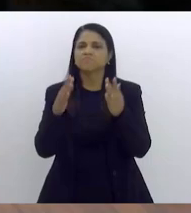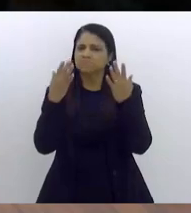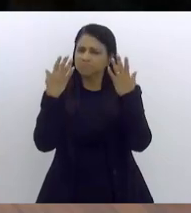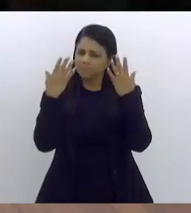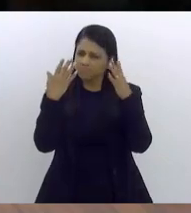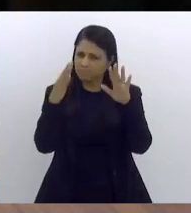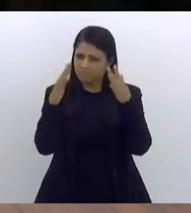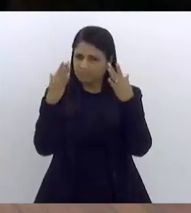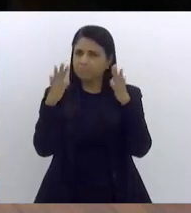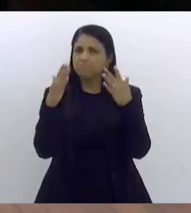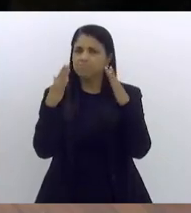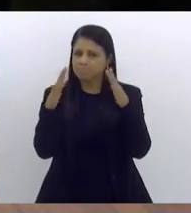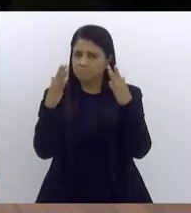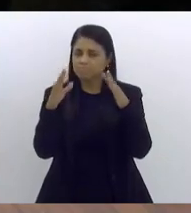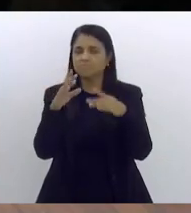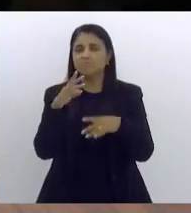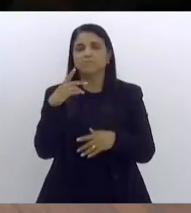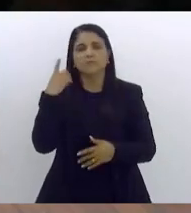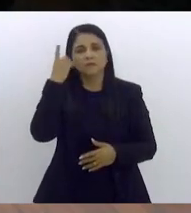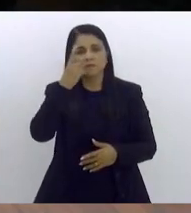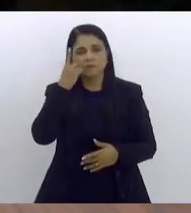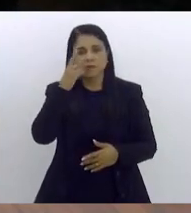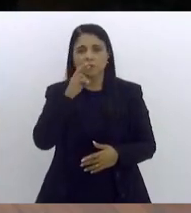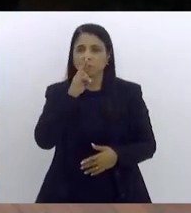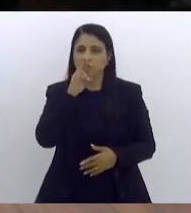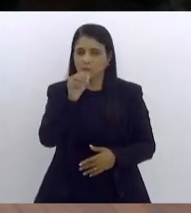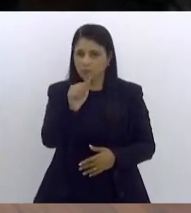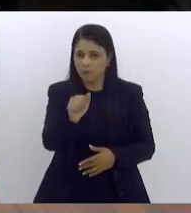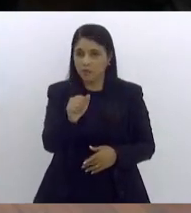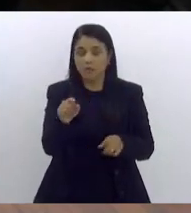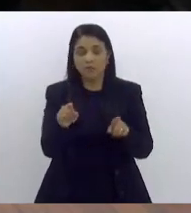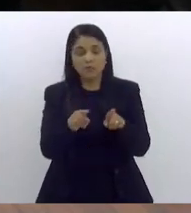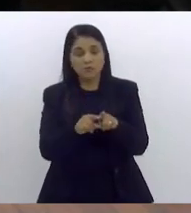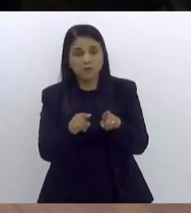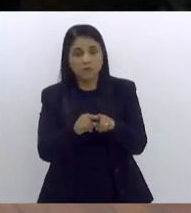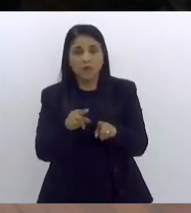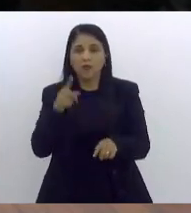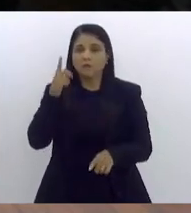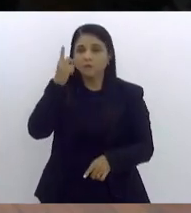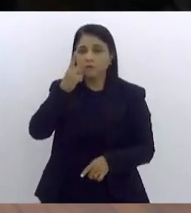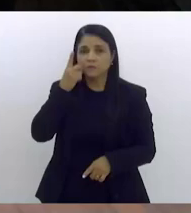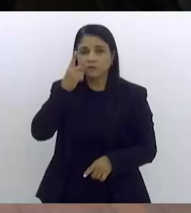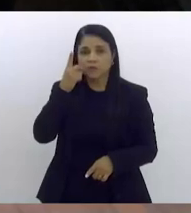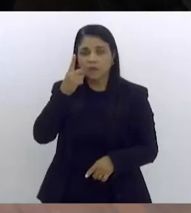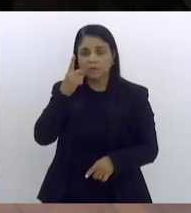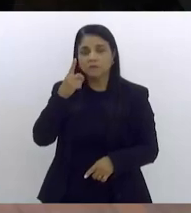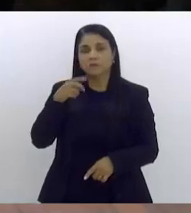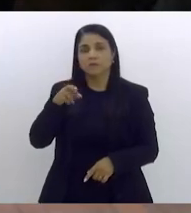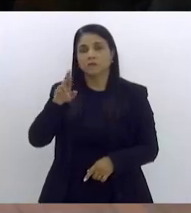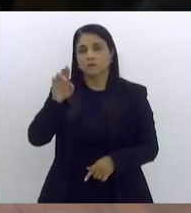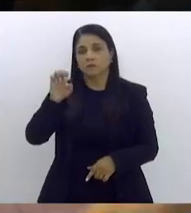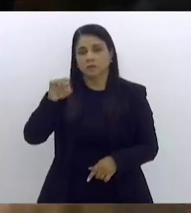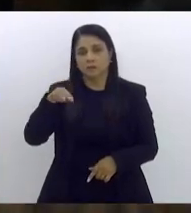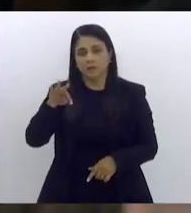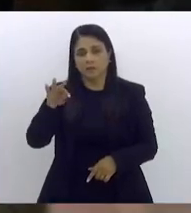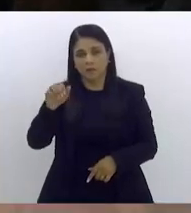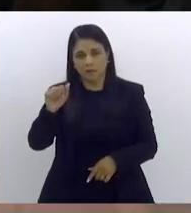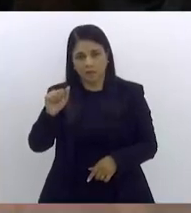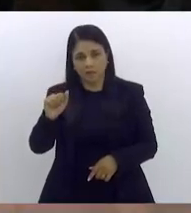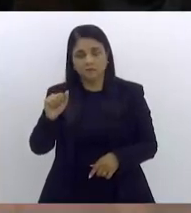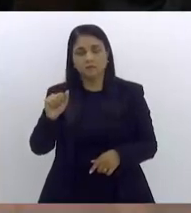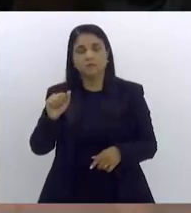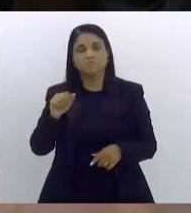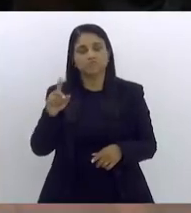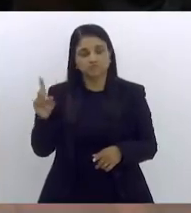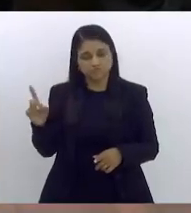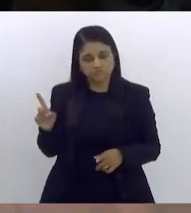parabéns, deputado Rodrigo Amorim, e a autora do projeto também, que se submeteu a